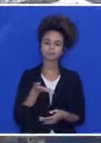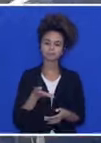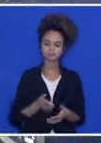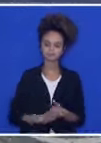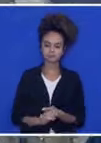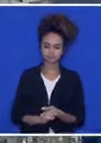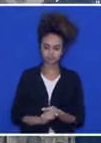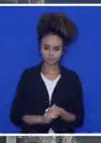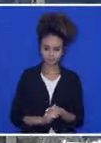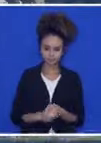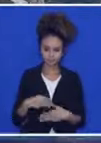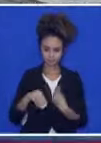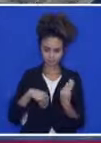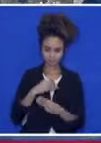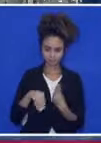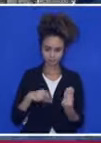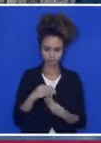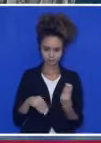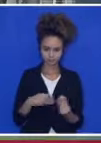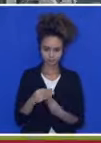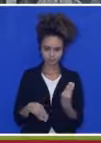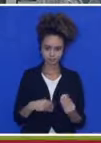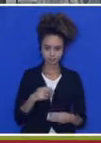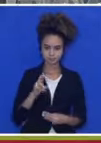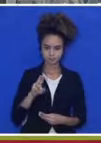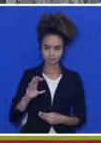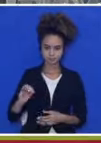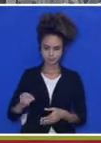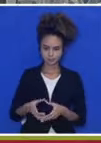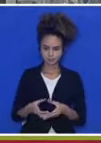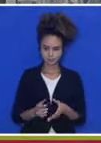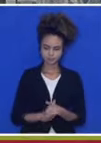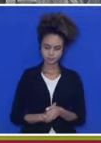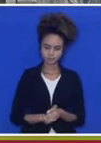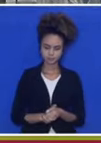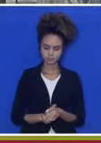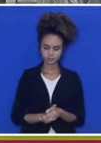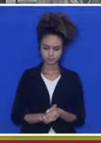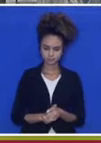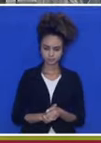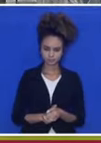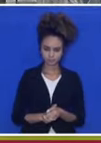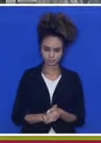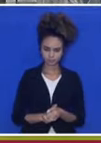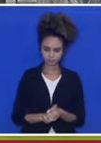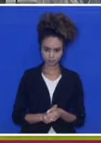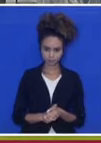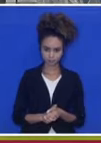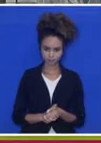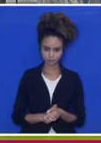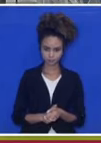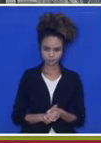Valendo! Globo carregado, embaralhando 50 bolas numeradas de 0 a 50.